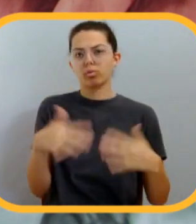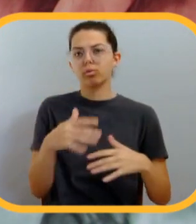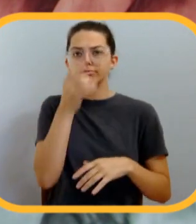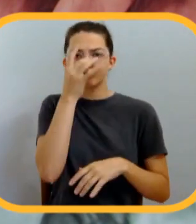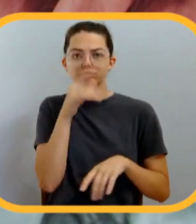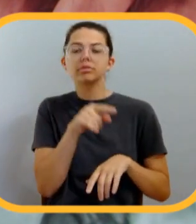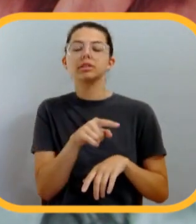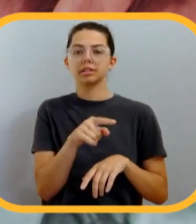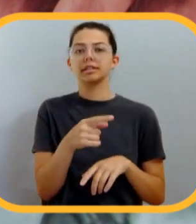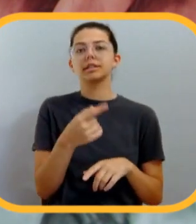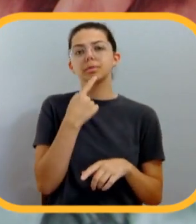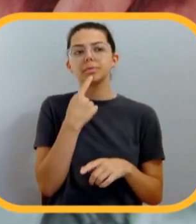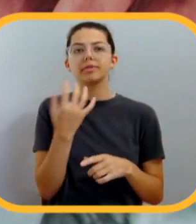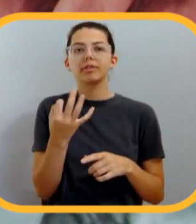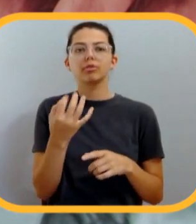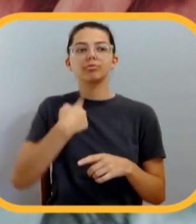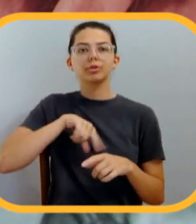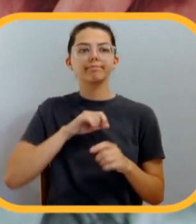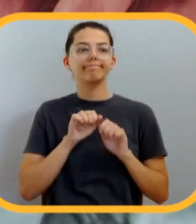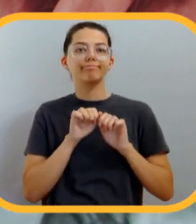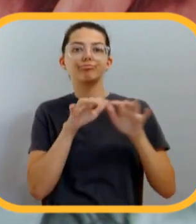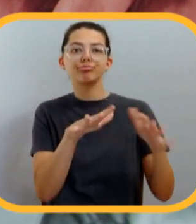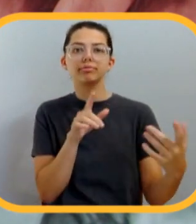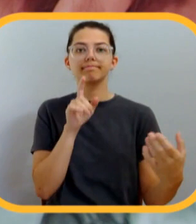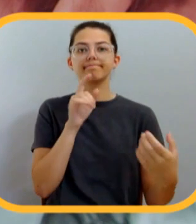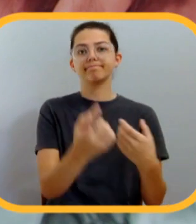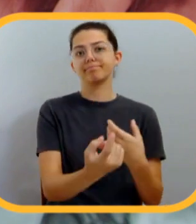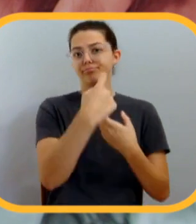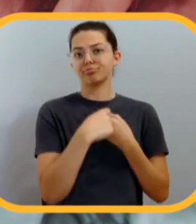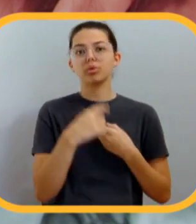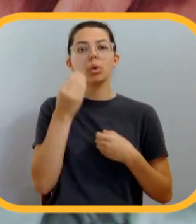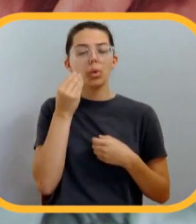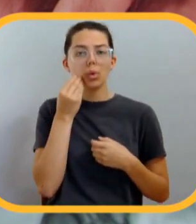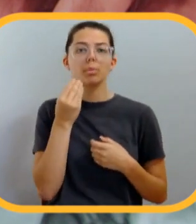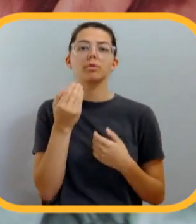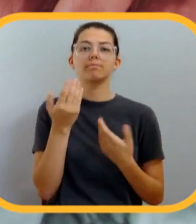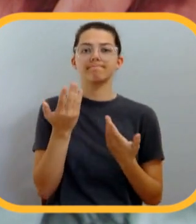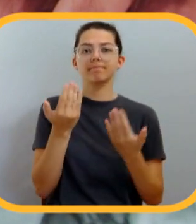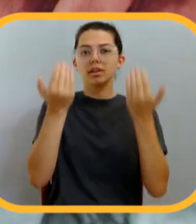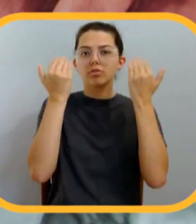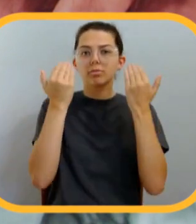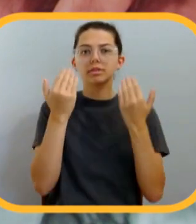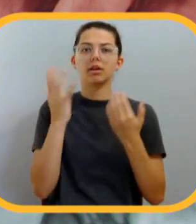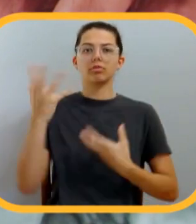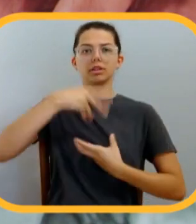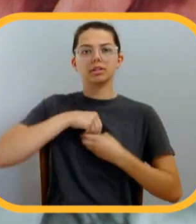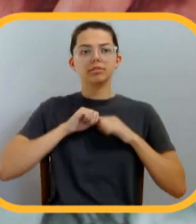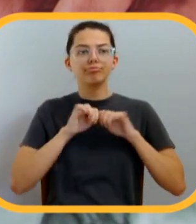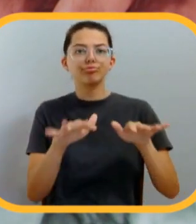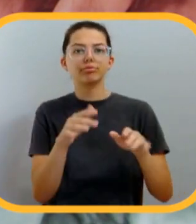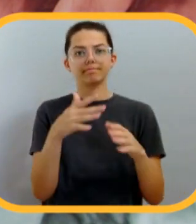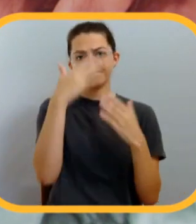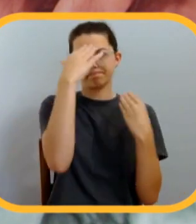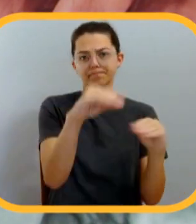frágeis, portanto, e perceber como é que conseguimos chegar a elas e portanto, levar a informação